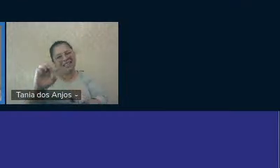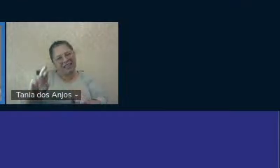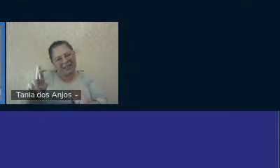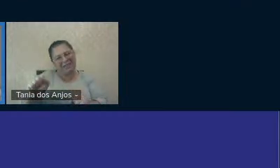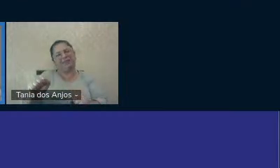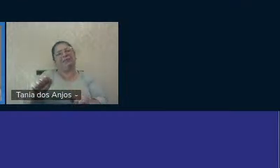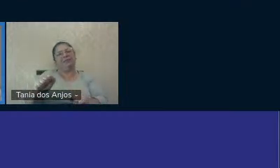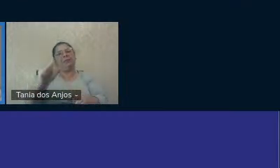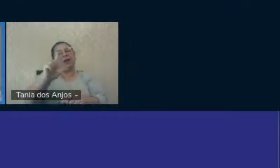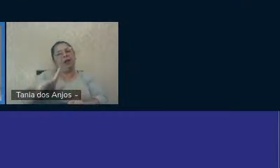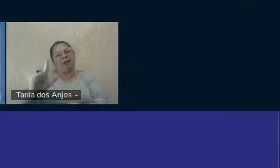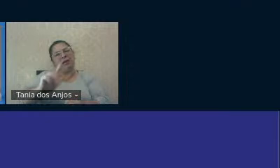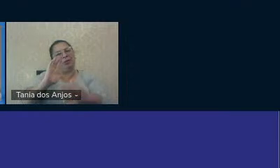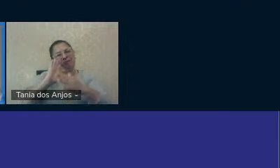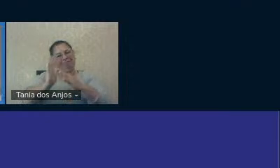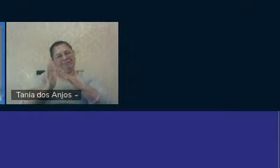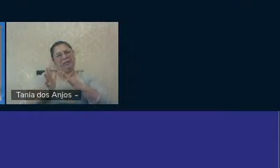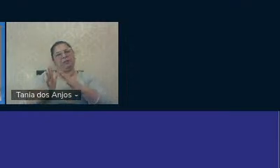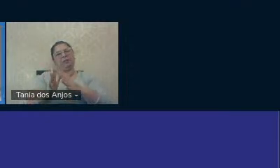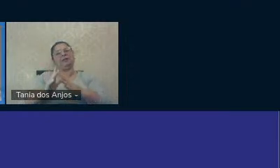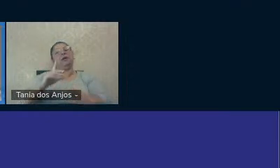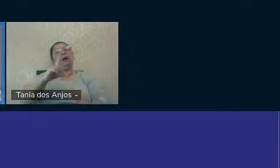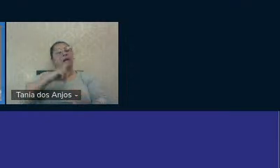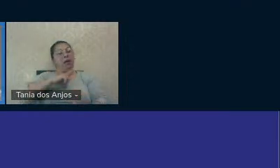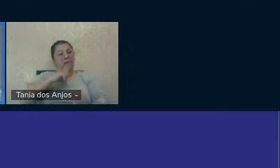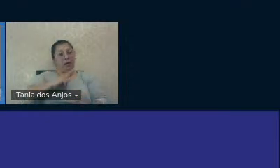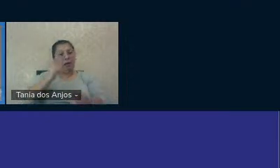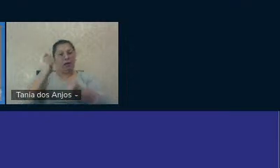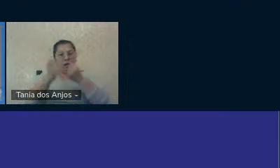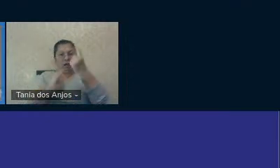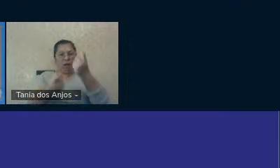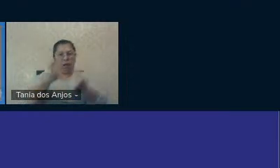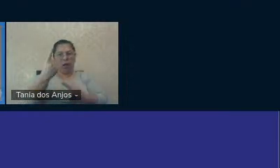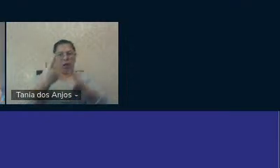Libras. Existem algumas